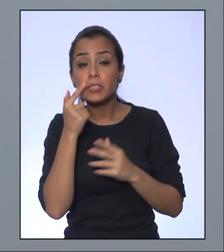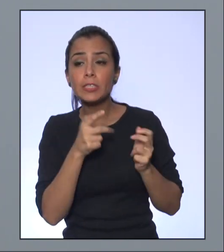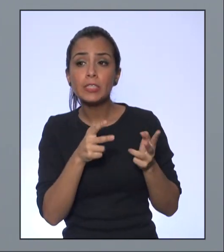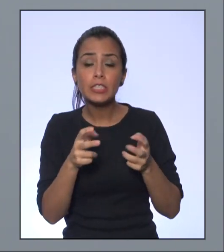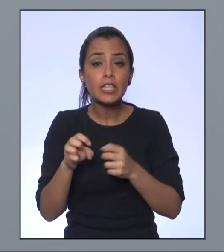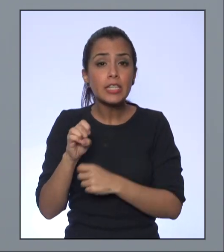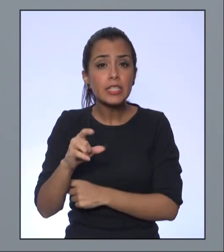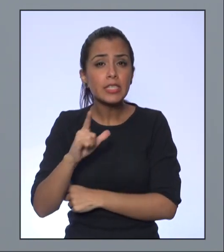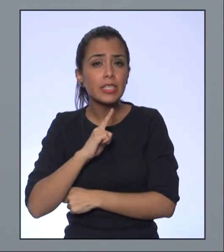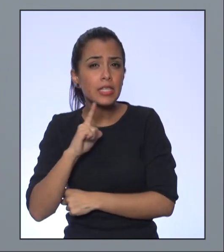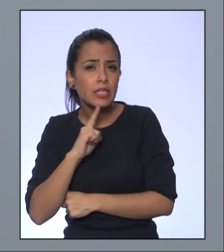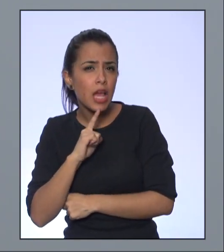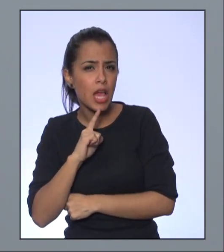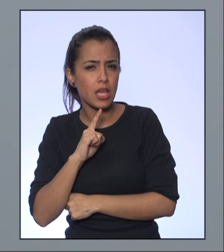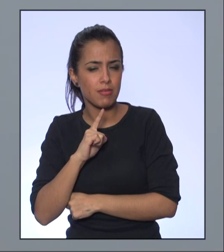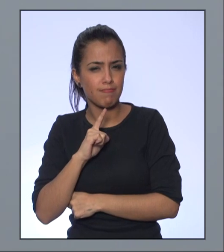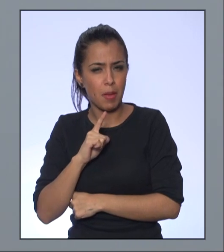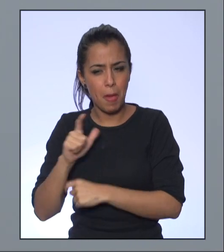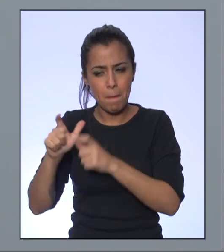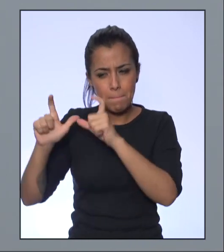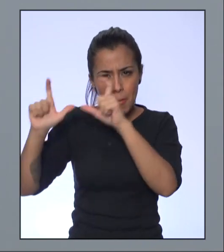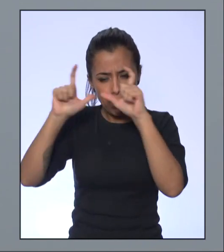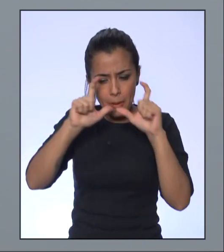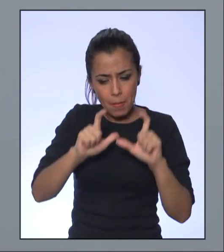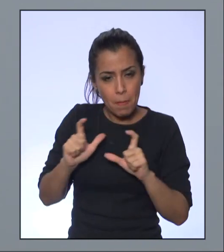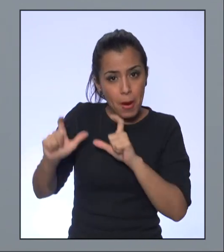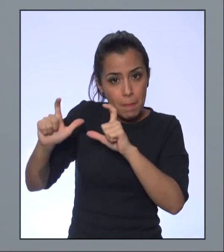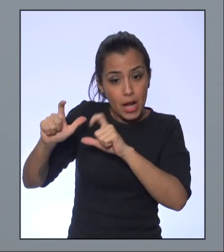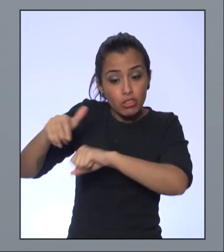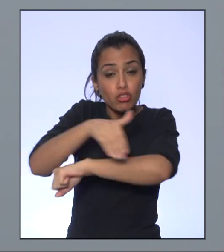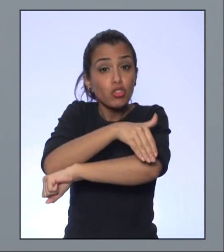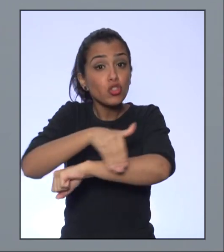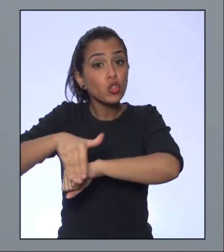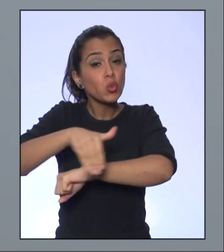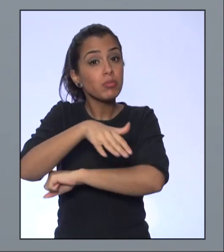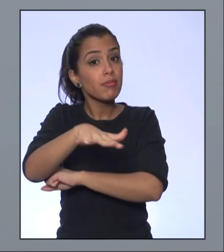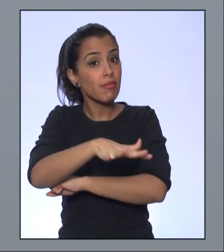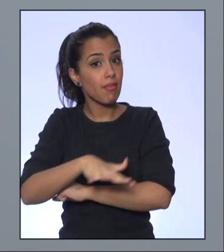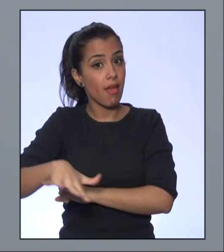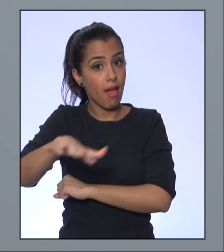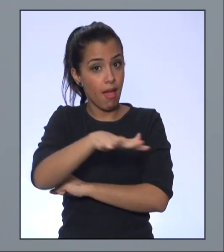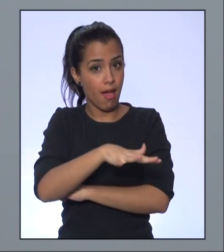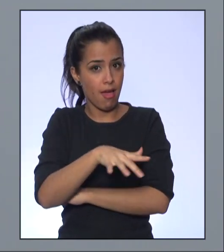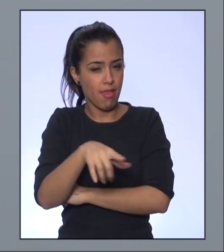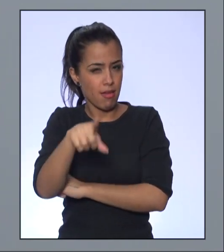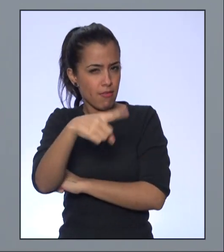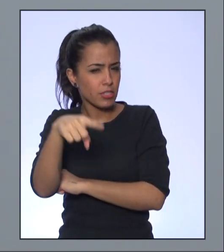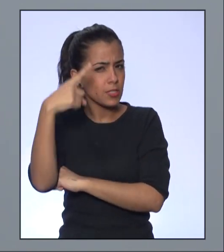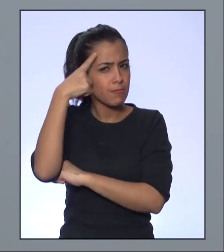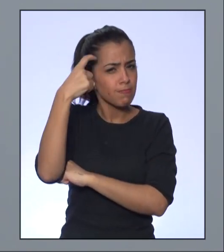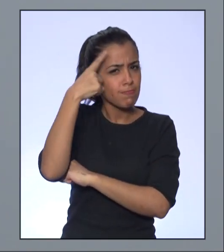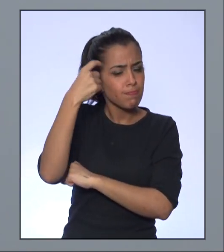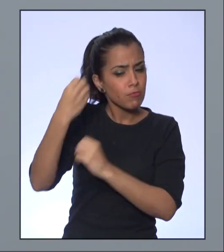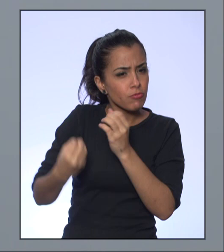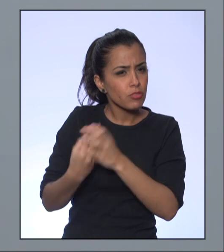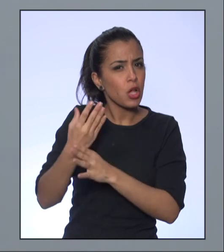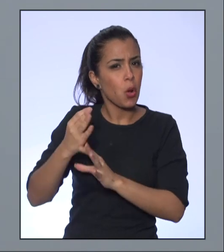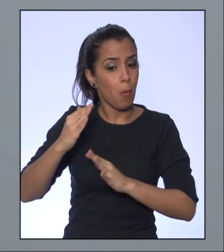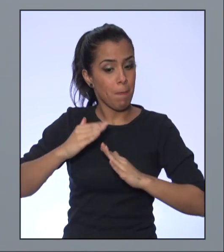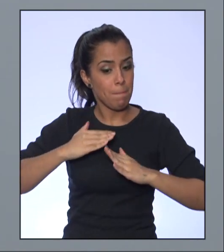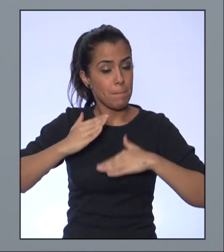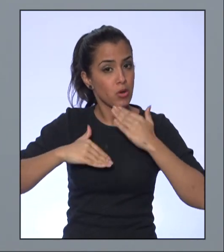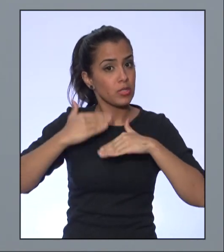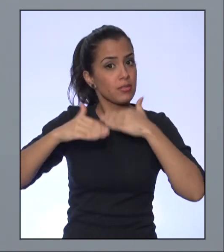mapa de ruas da área que vocês vão desenvolver o processo de cartografia social